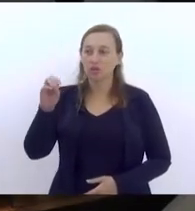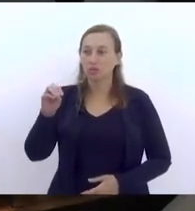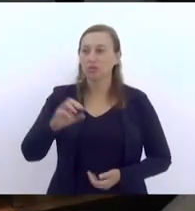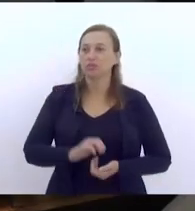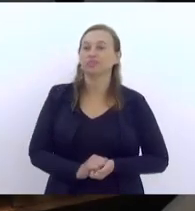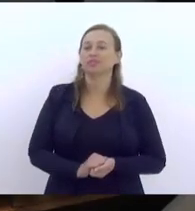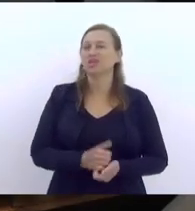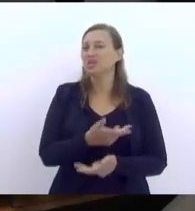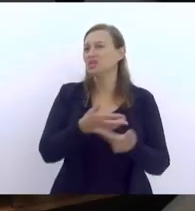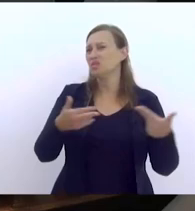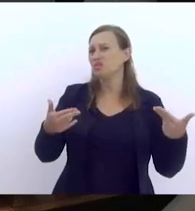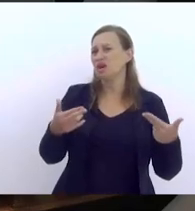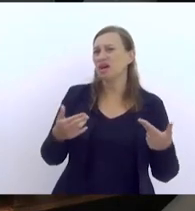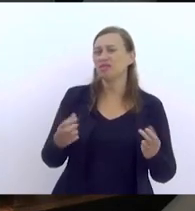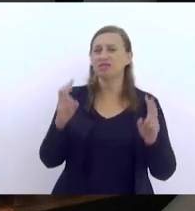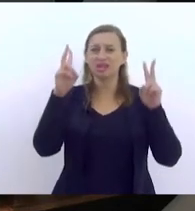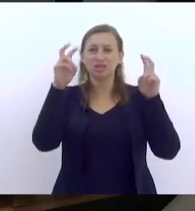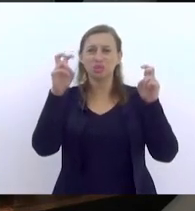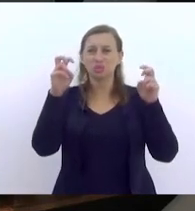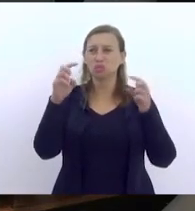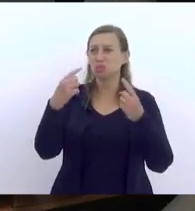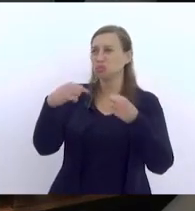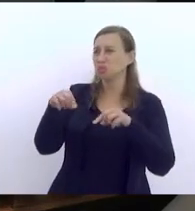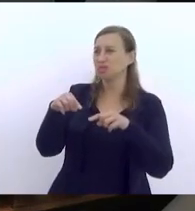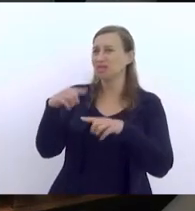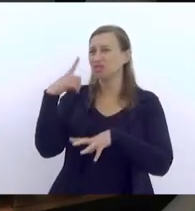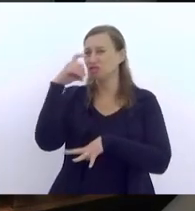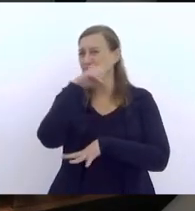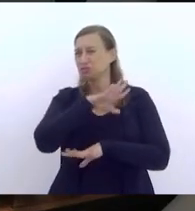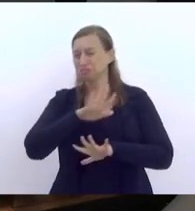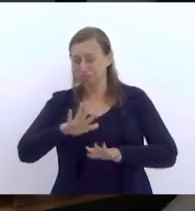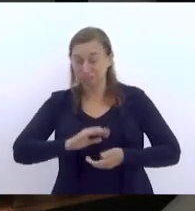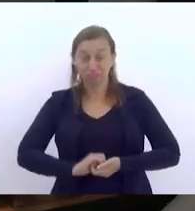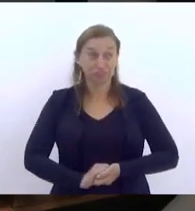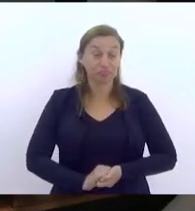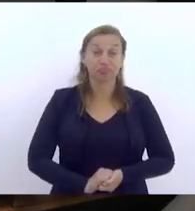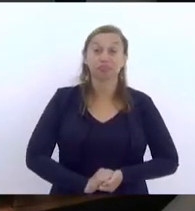São tantas contradições que fica até difícil.